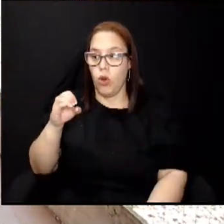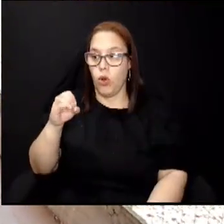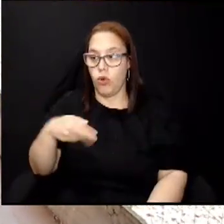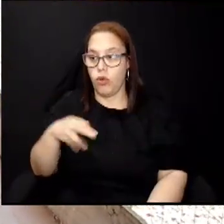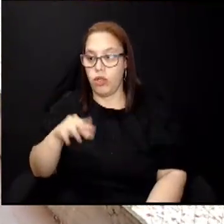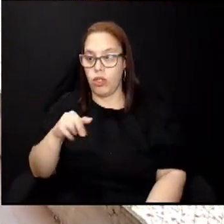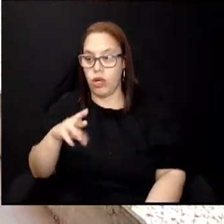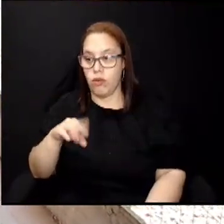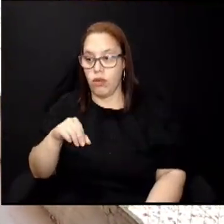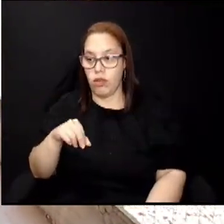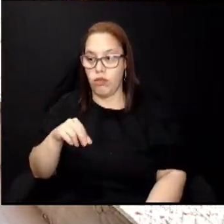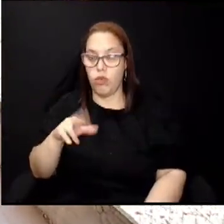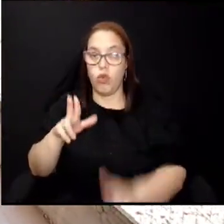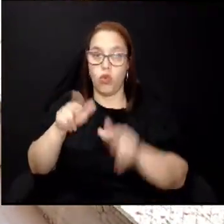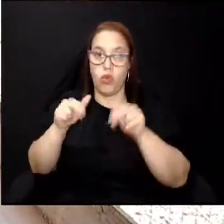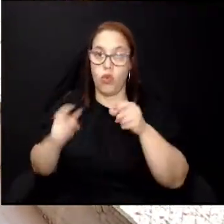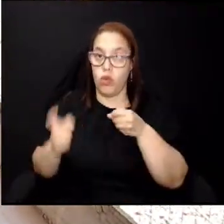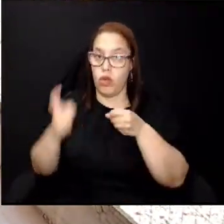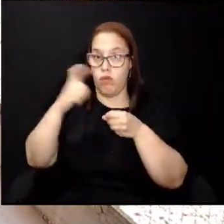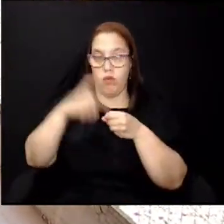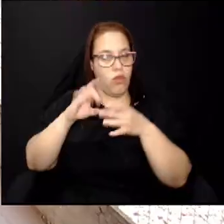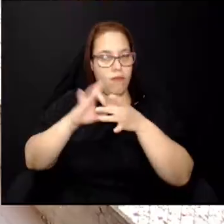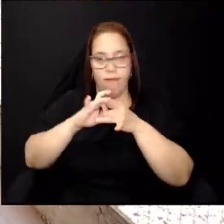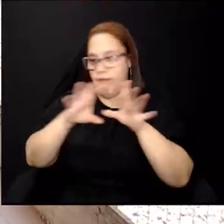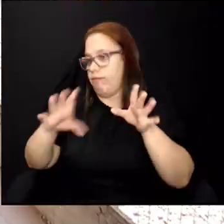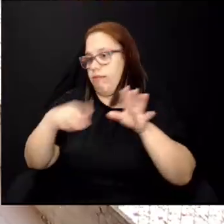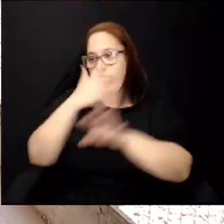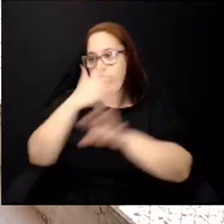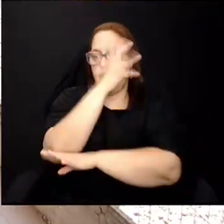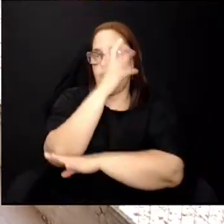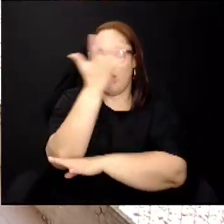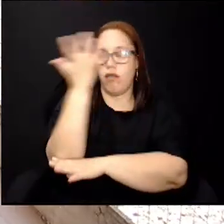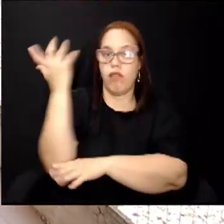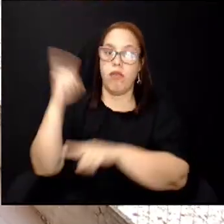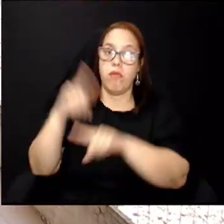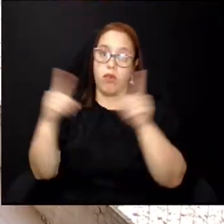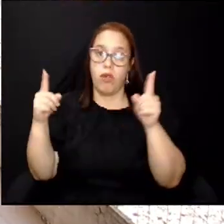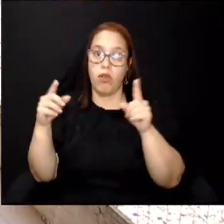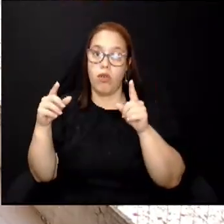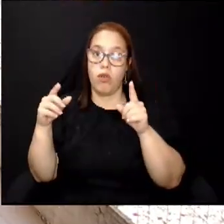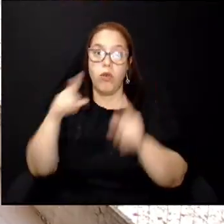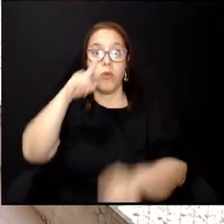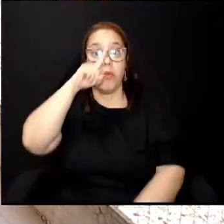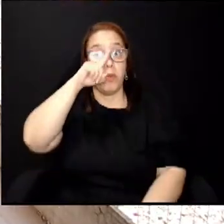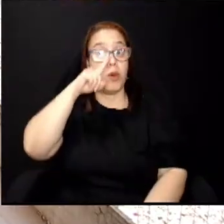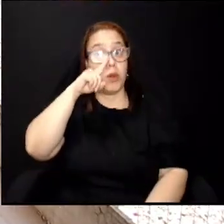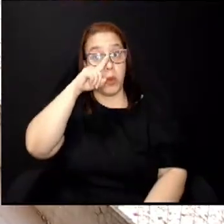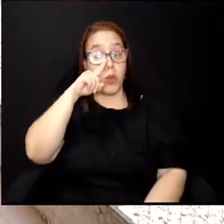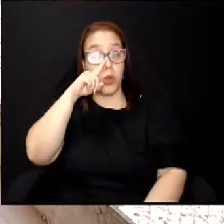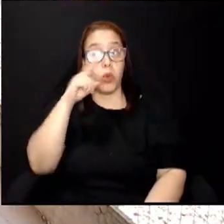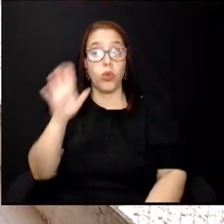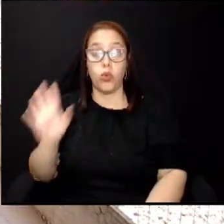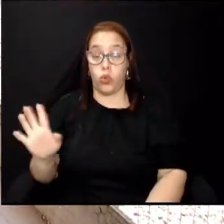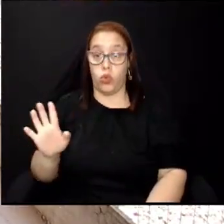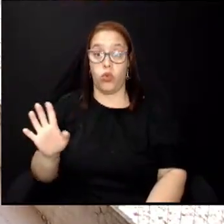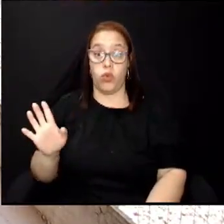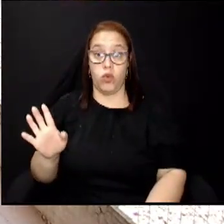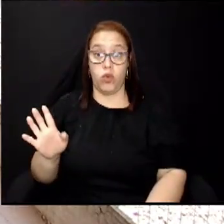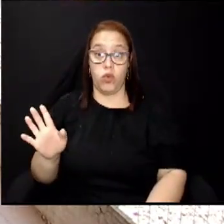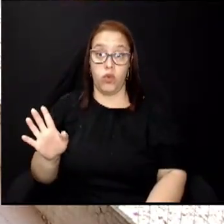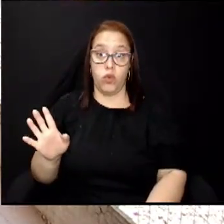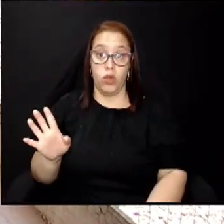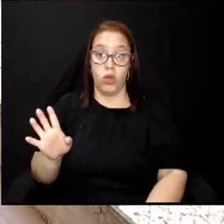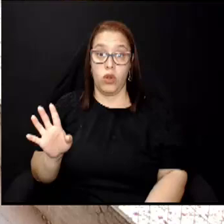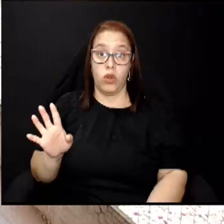para vida livre. Mas ele pode ser um animal perigoso. Então a gente determina e faz técnicas de aprendizagem